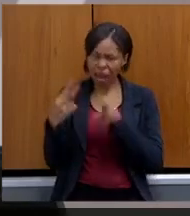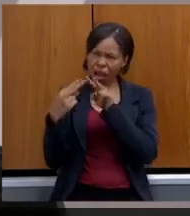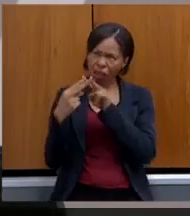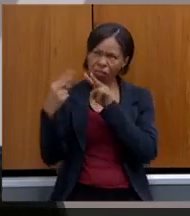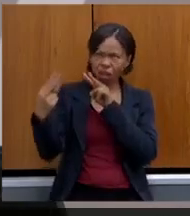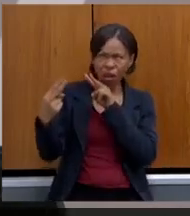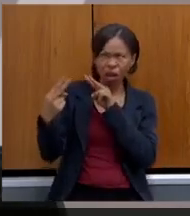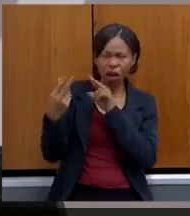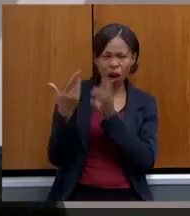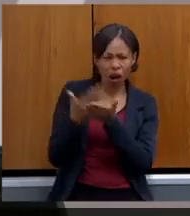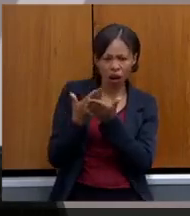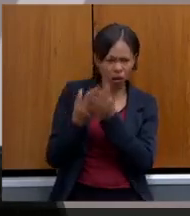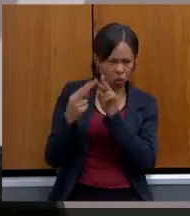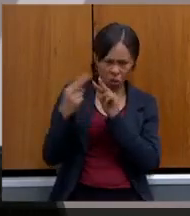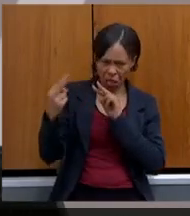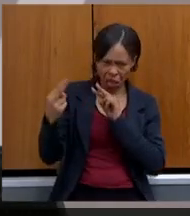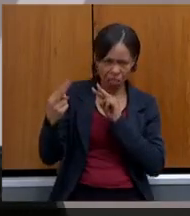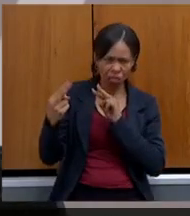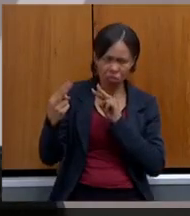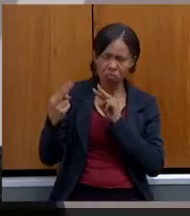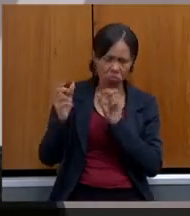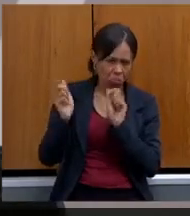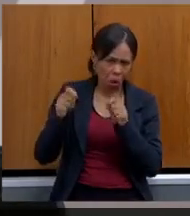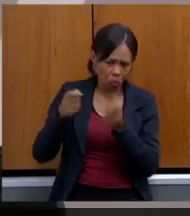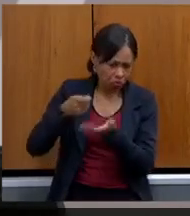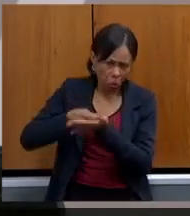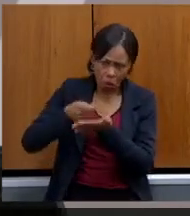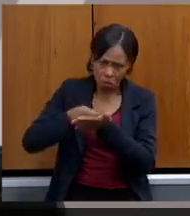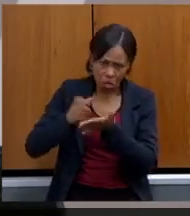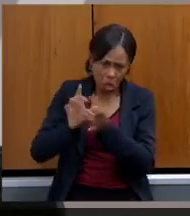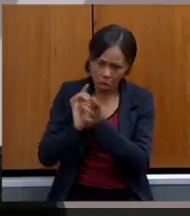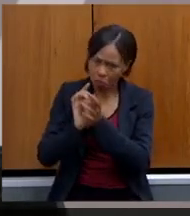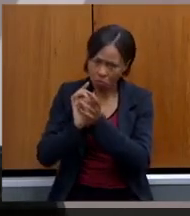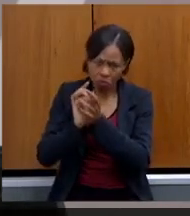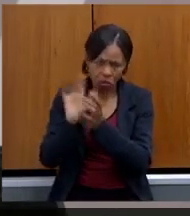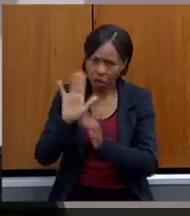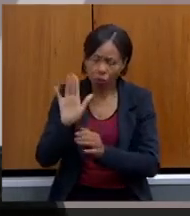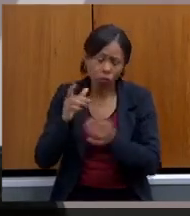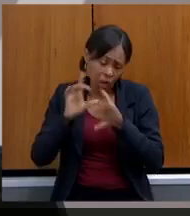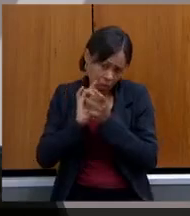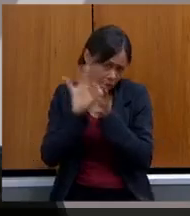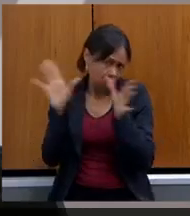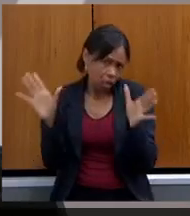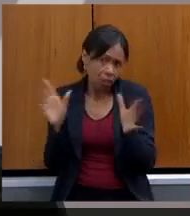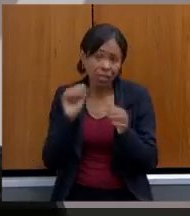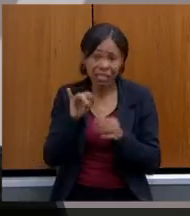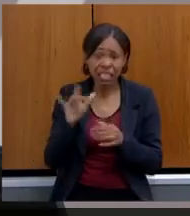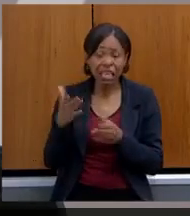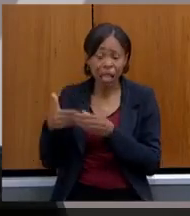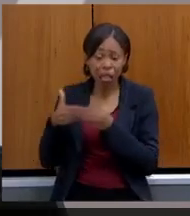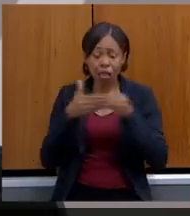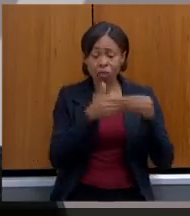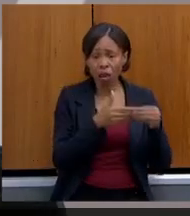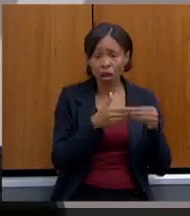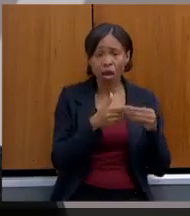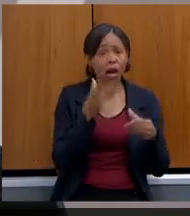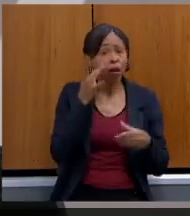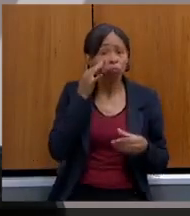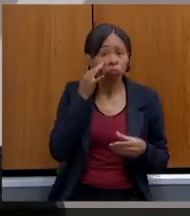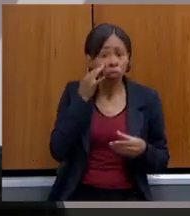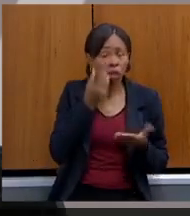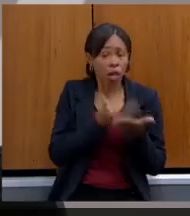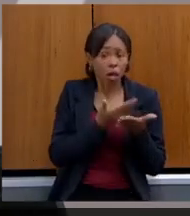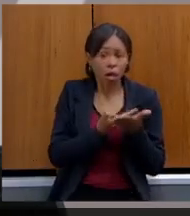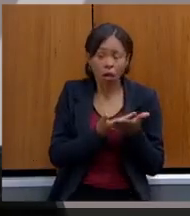não é obrigado continua pela aula online ou quem quiser levar o filho na aula presencial leva o filho a aula presencial não é obrigado